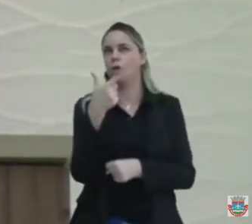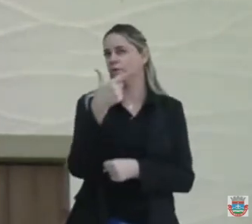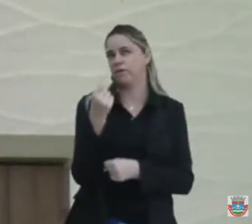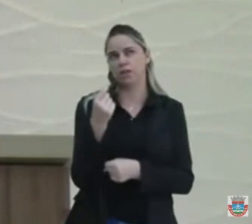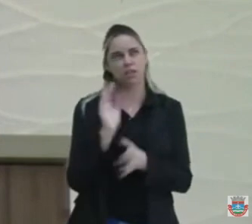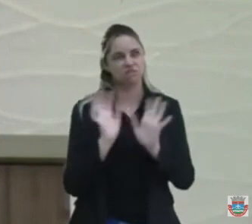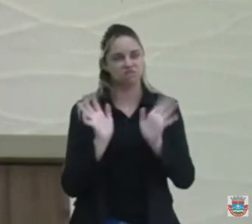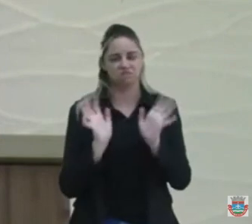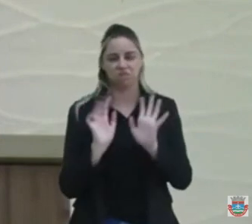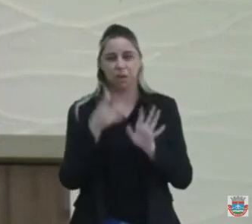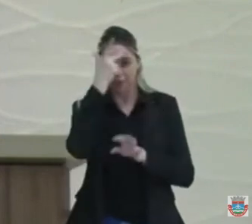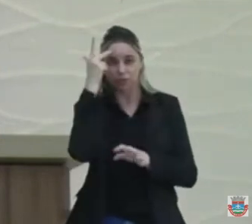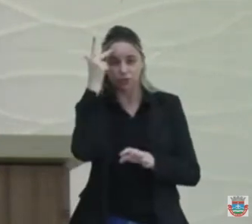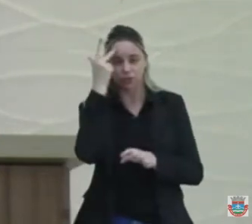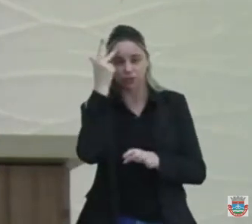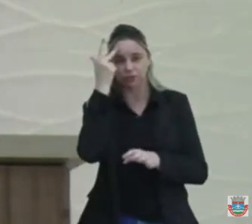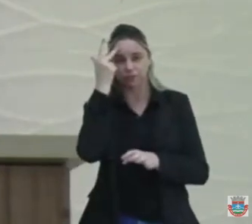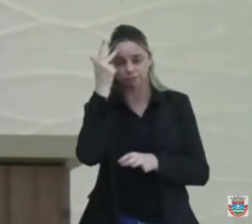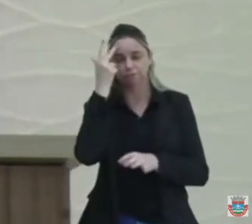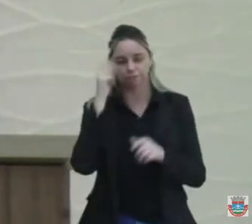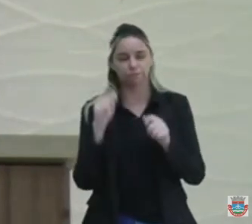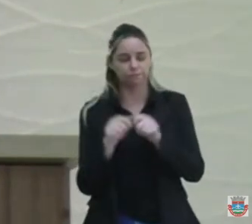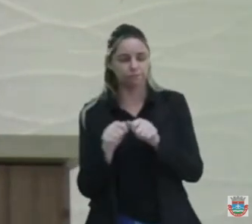hoje fazem